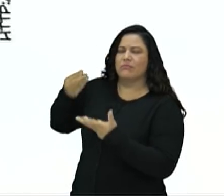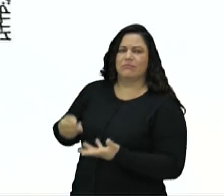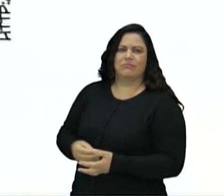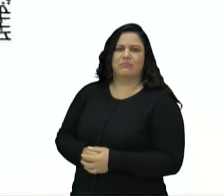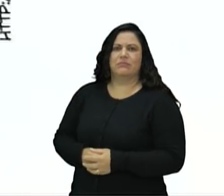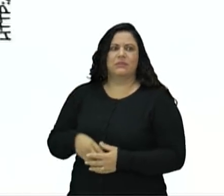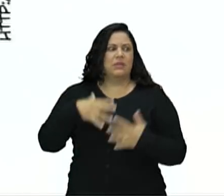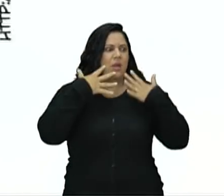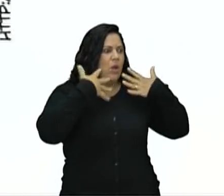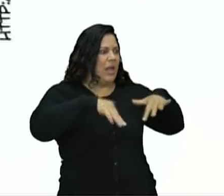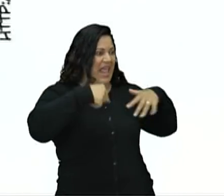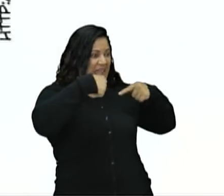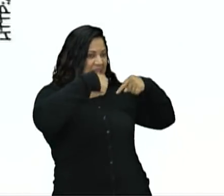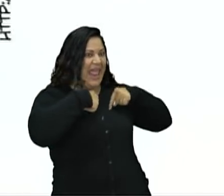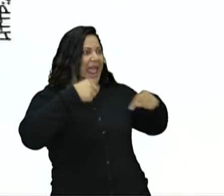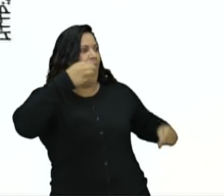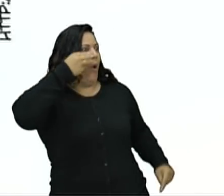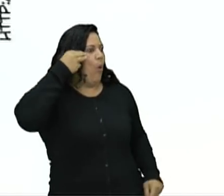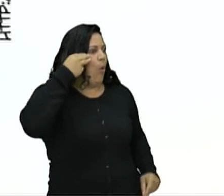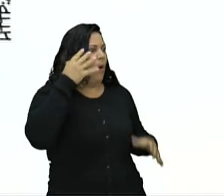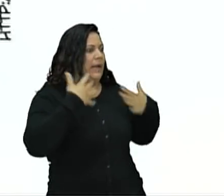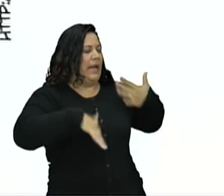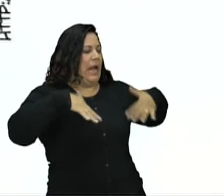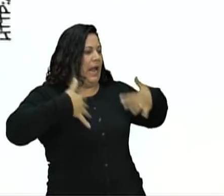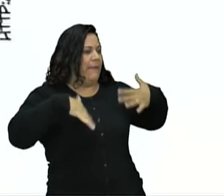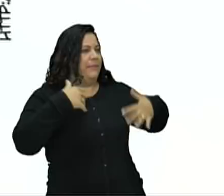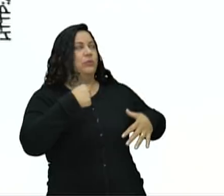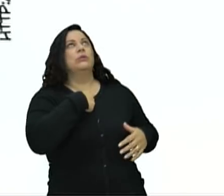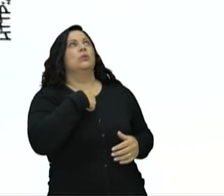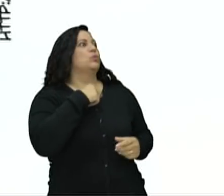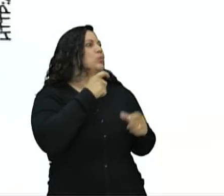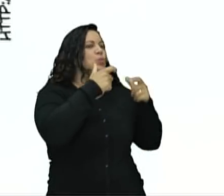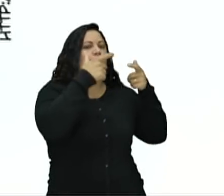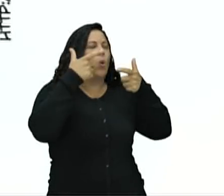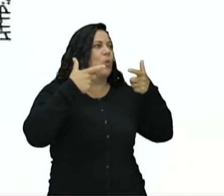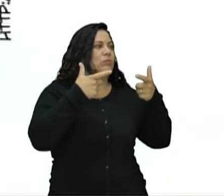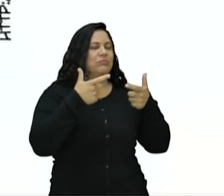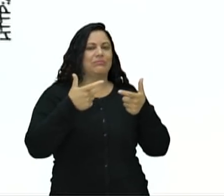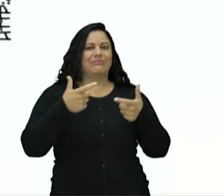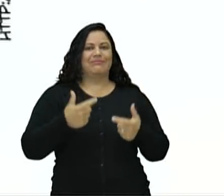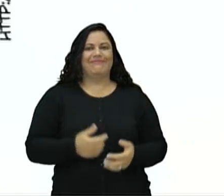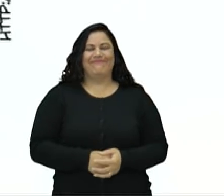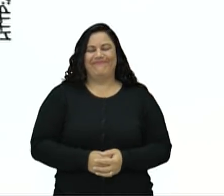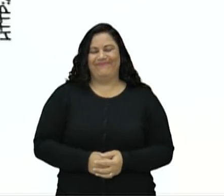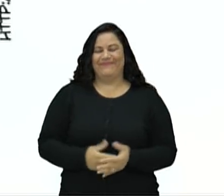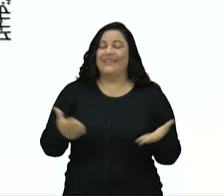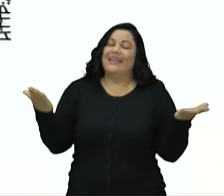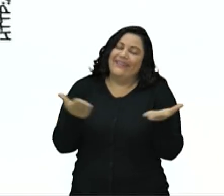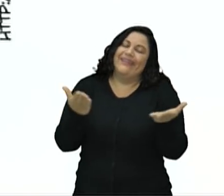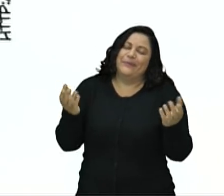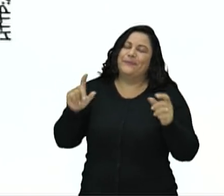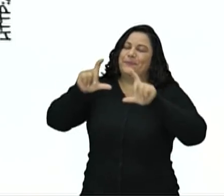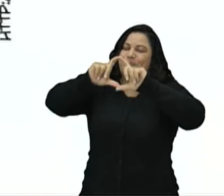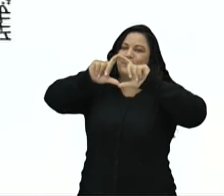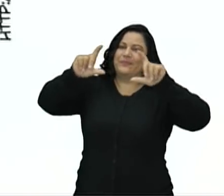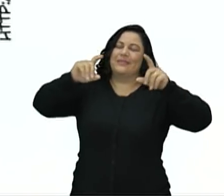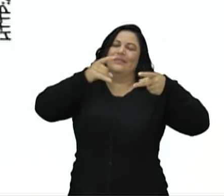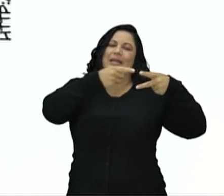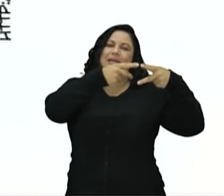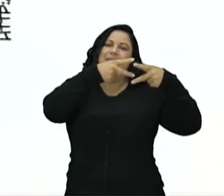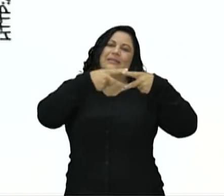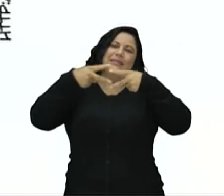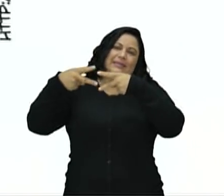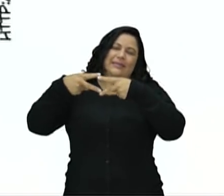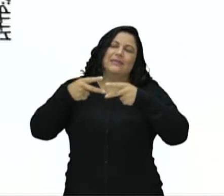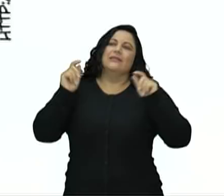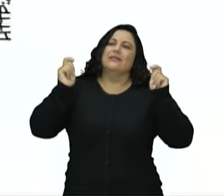ideia, né, de provocar o humor, né? As tirinhas geralmente provocam o humor para as pessoas, de certa forma, rirem de uma situação meio irônica,